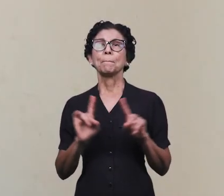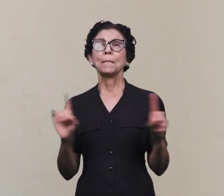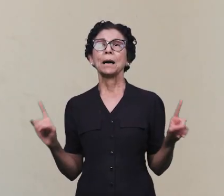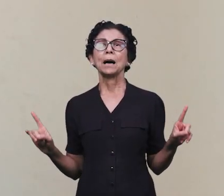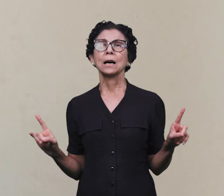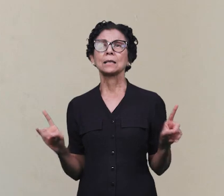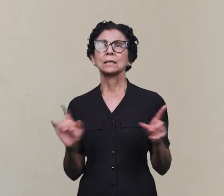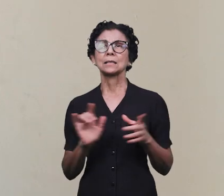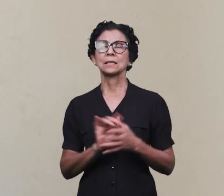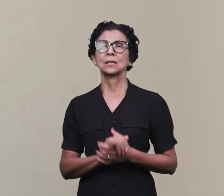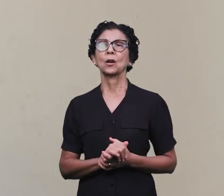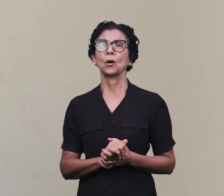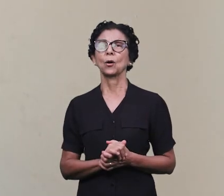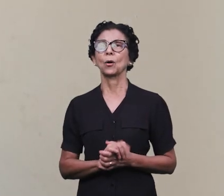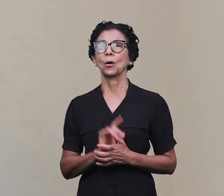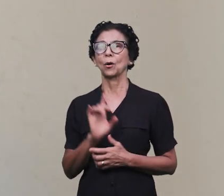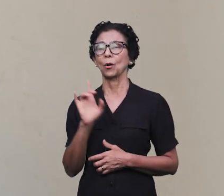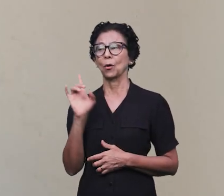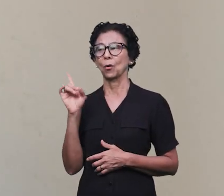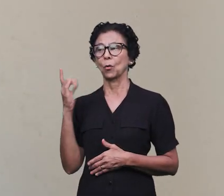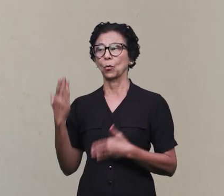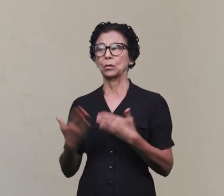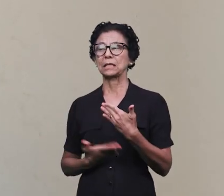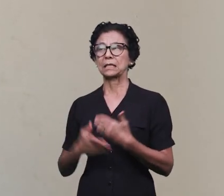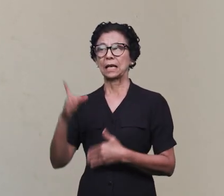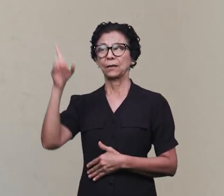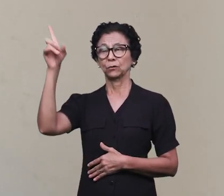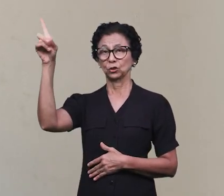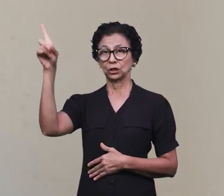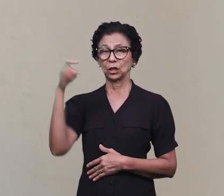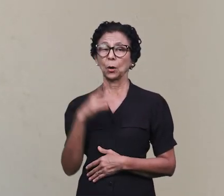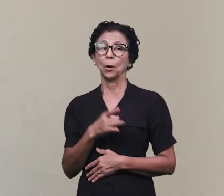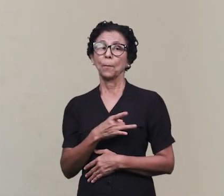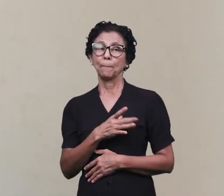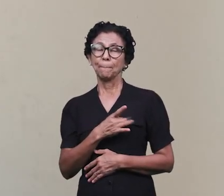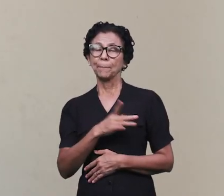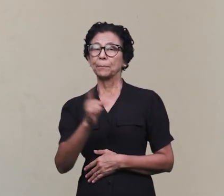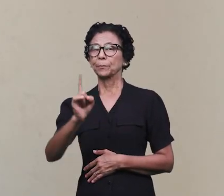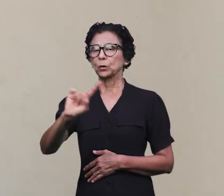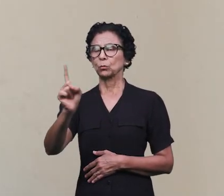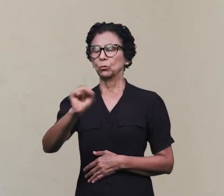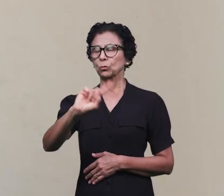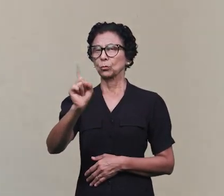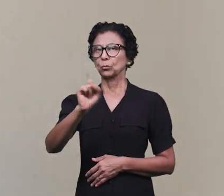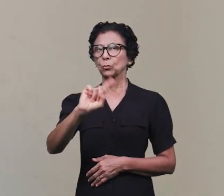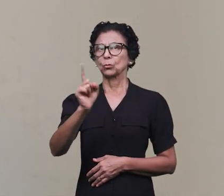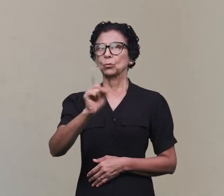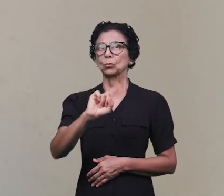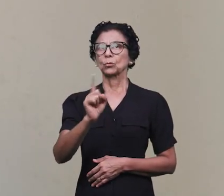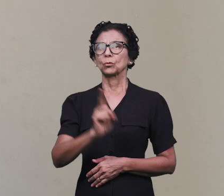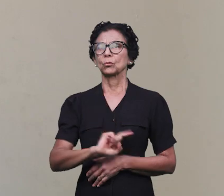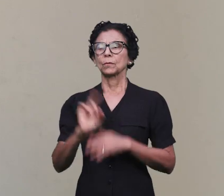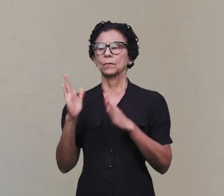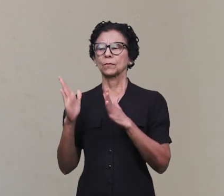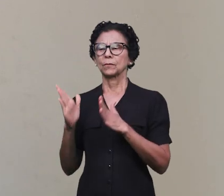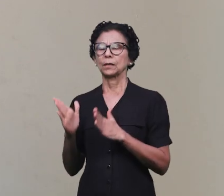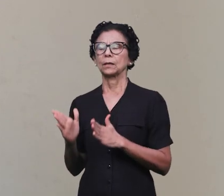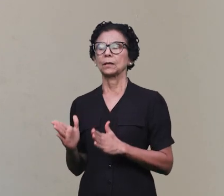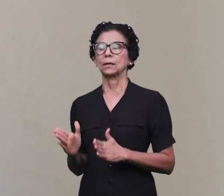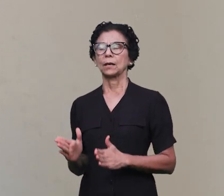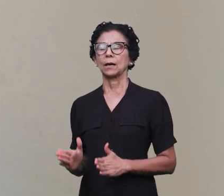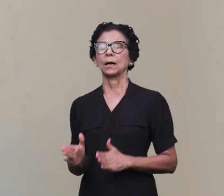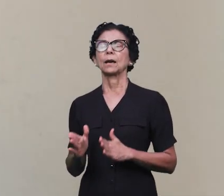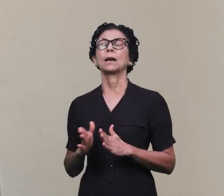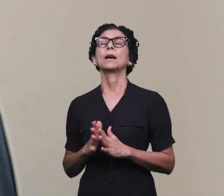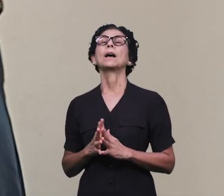de Antipas. Antipas não teve medo, ele foi fiel